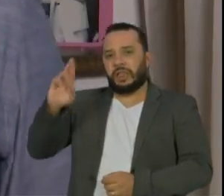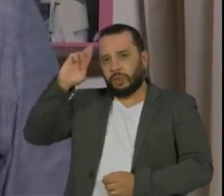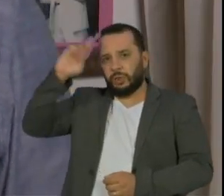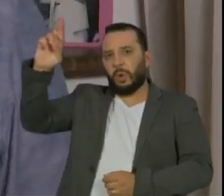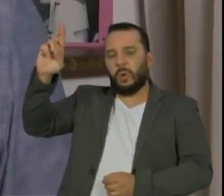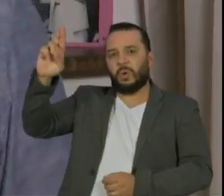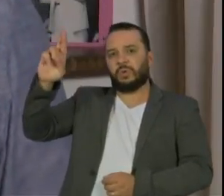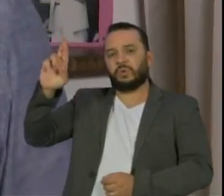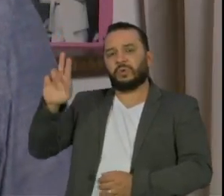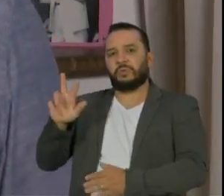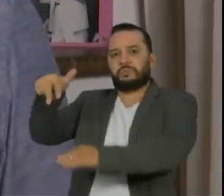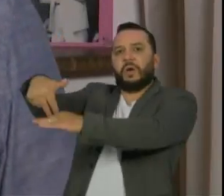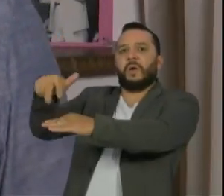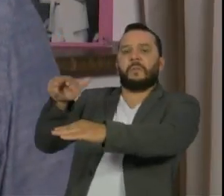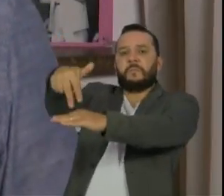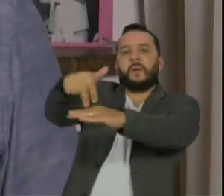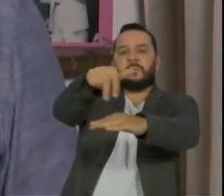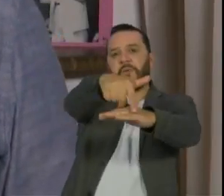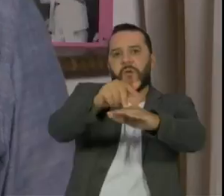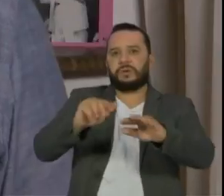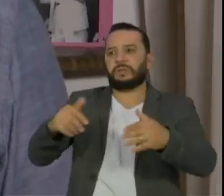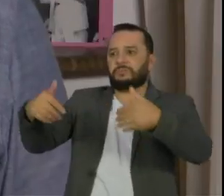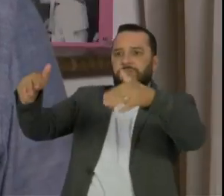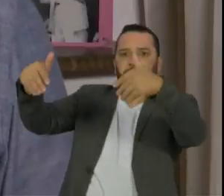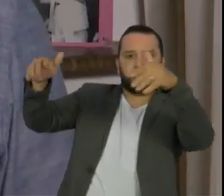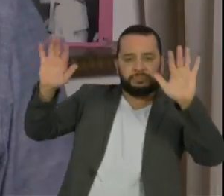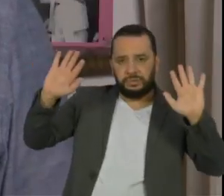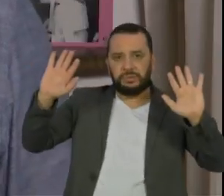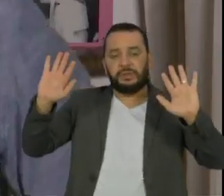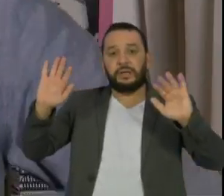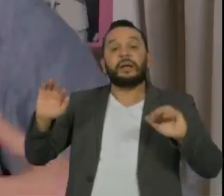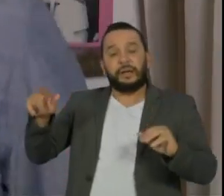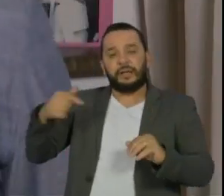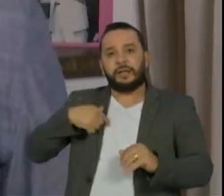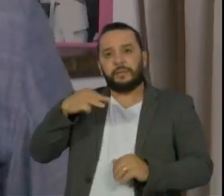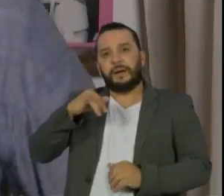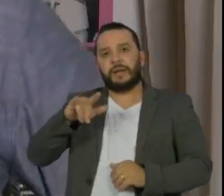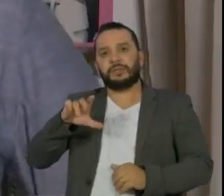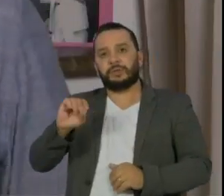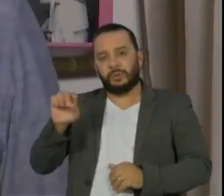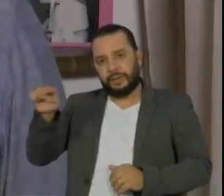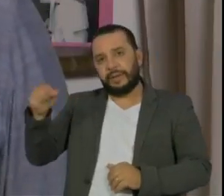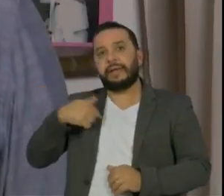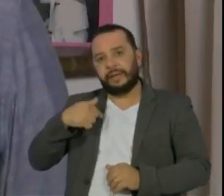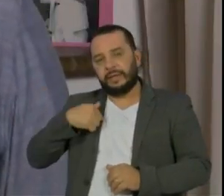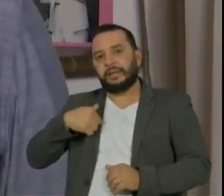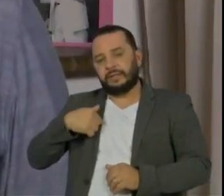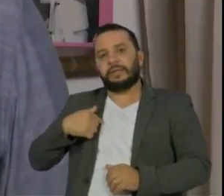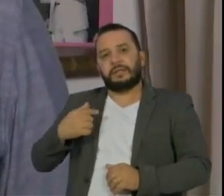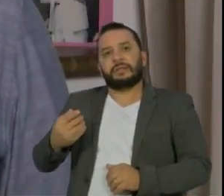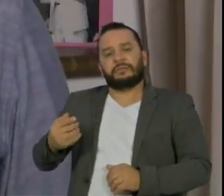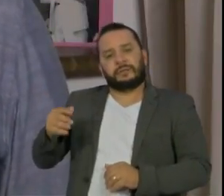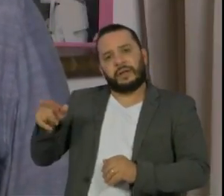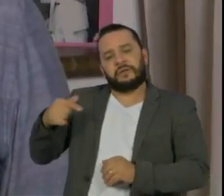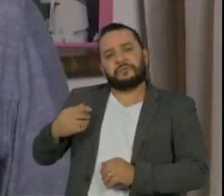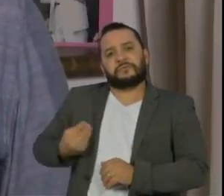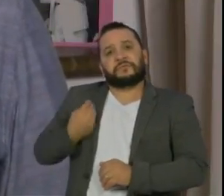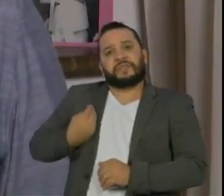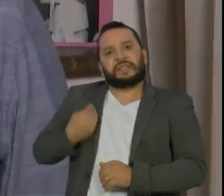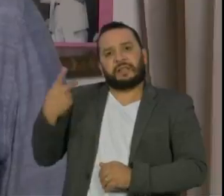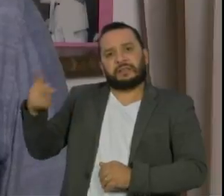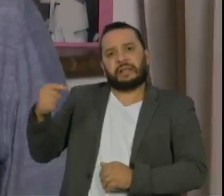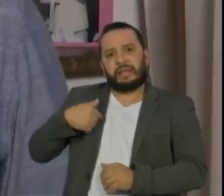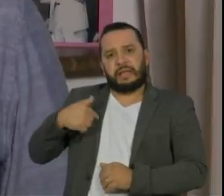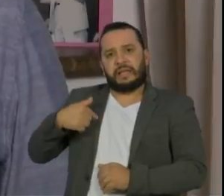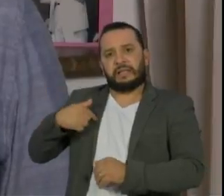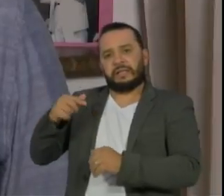tocando a atividade dele muito baseada numa vida executiva, além da vida de ator. Então, eu não estive... eu estive